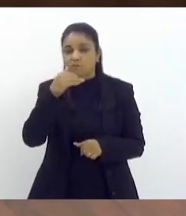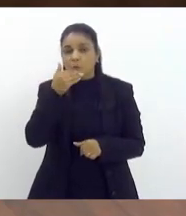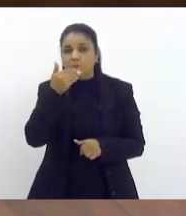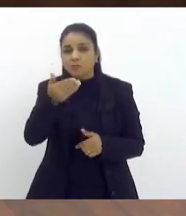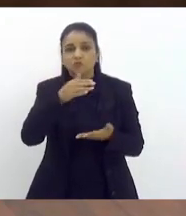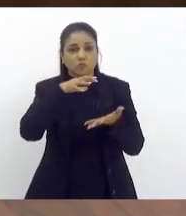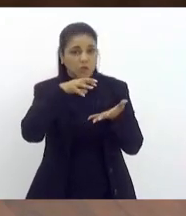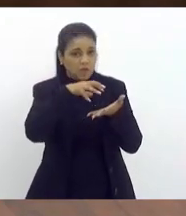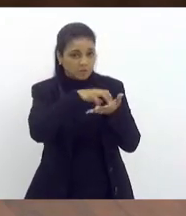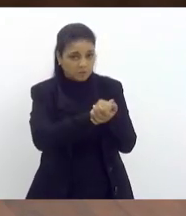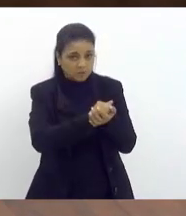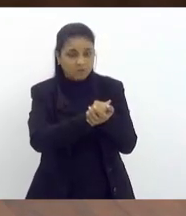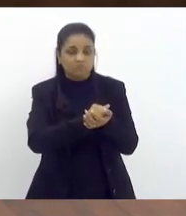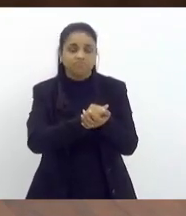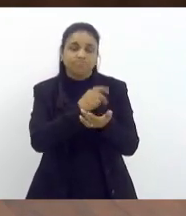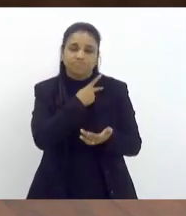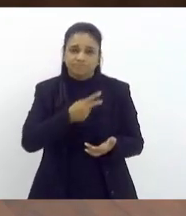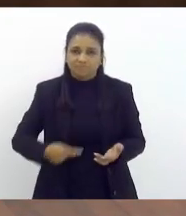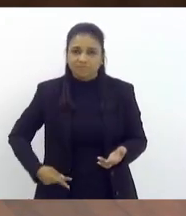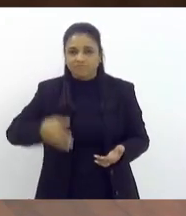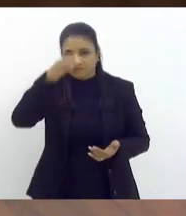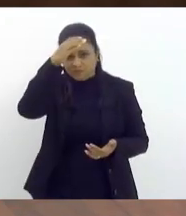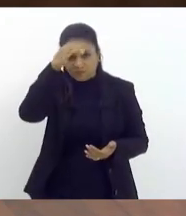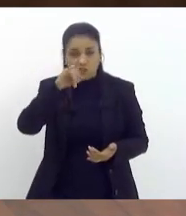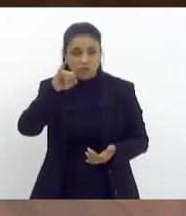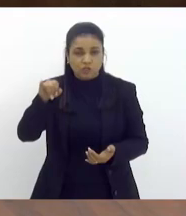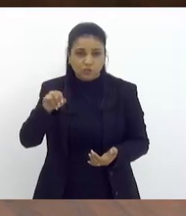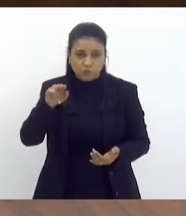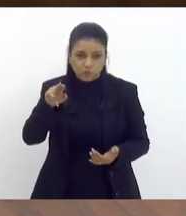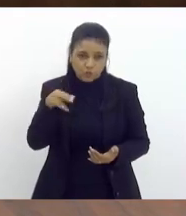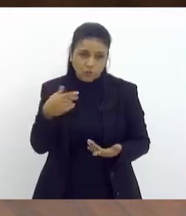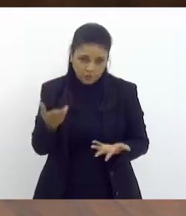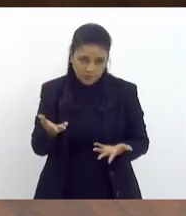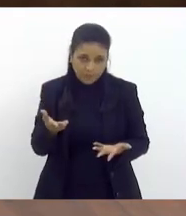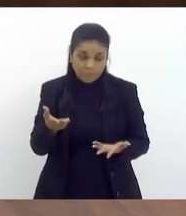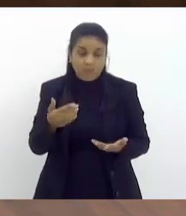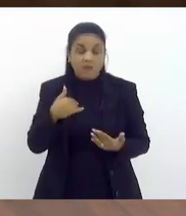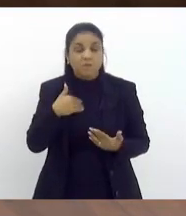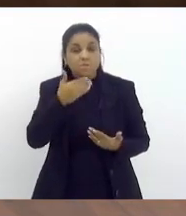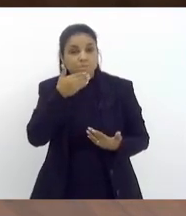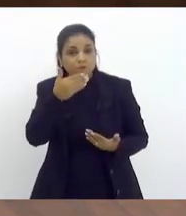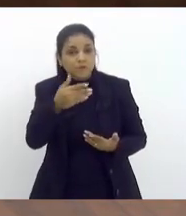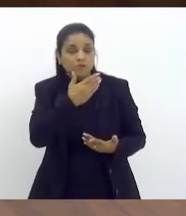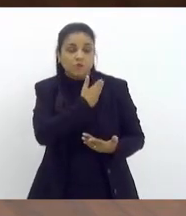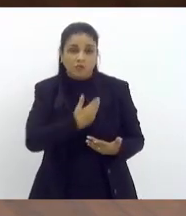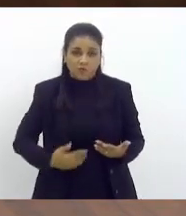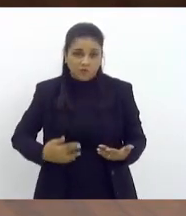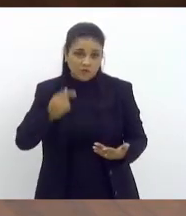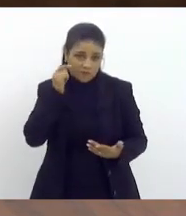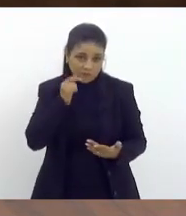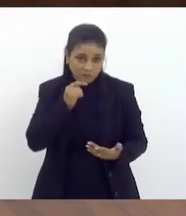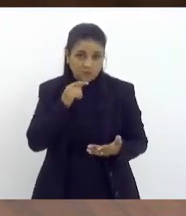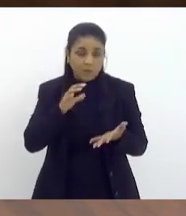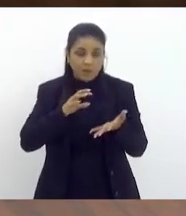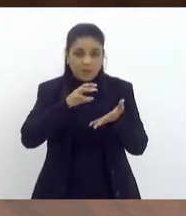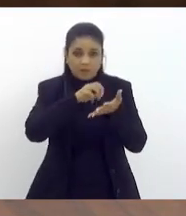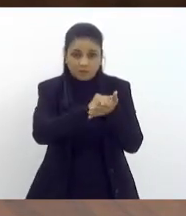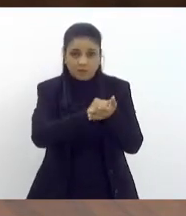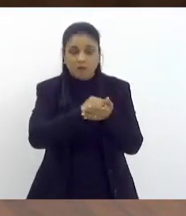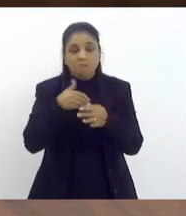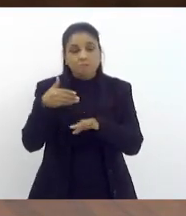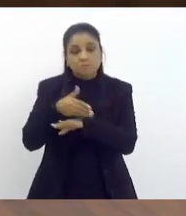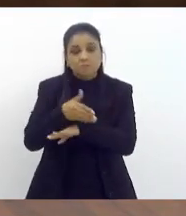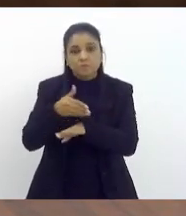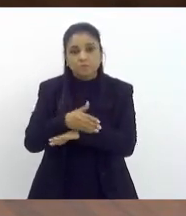minha querida presidenta ao nosso Governador e também deixar registrado aqui também a presença do querido amigo